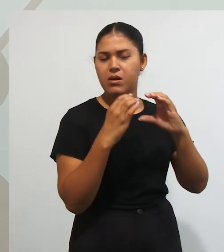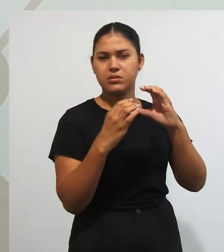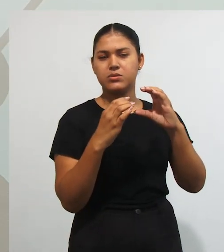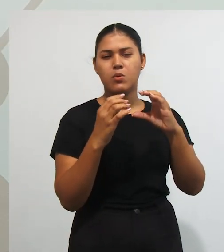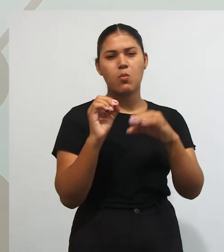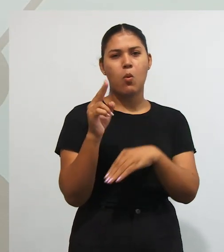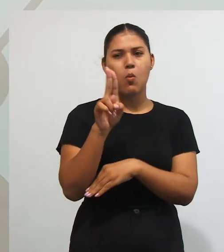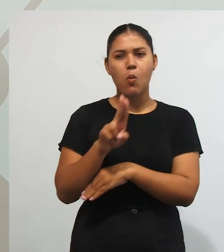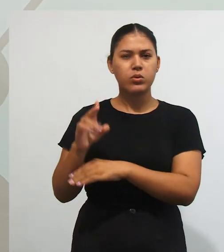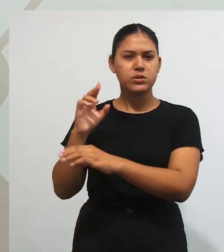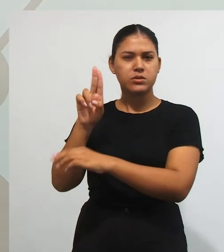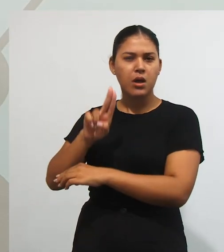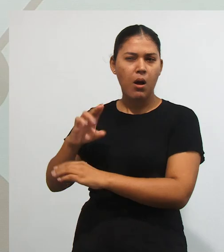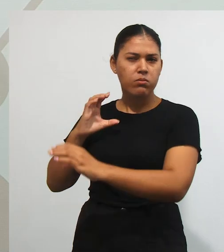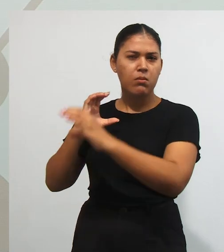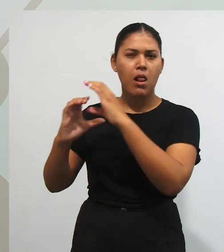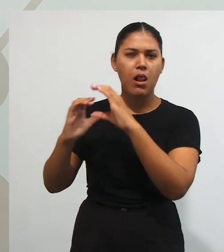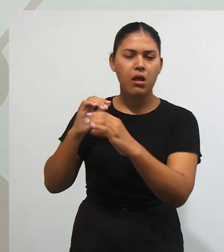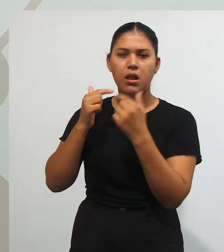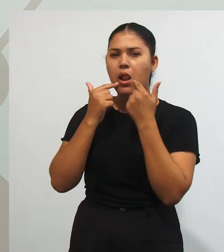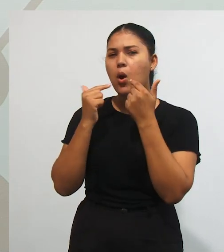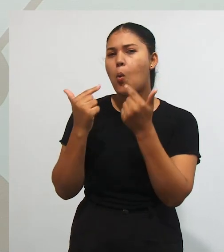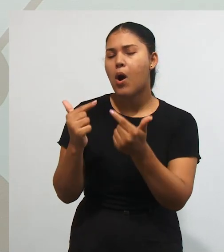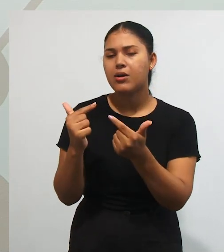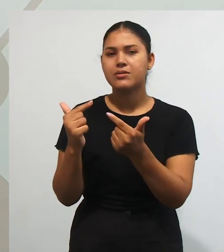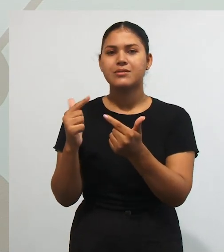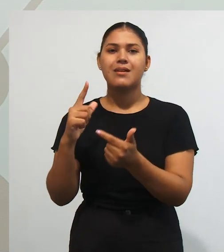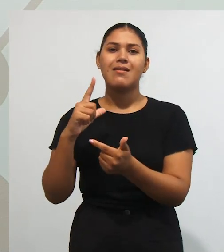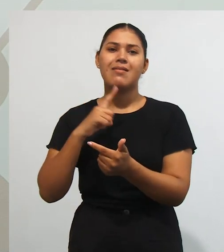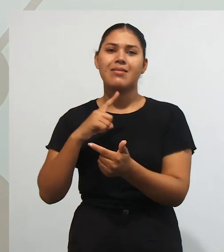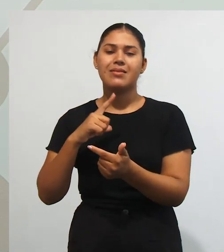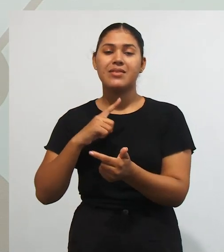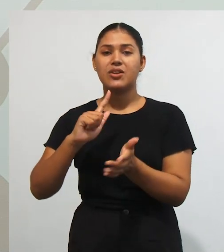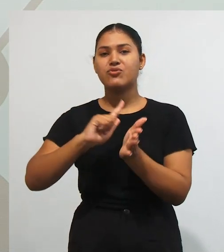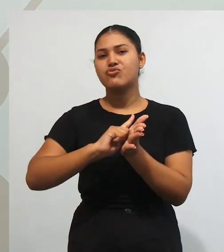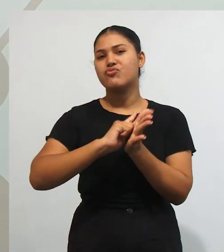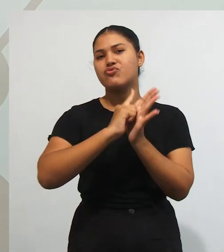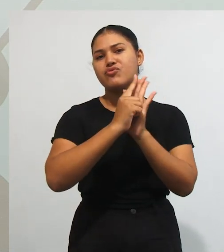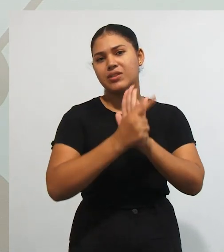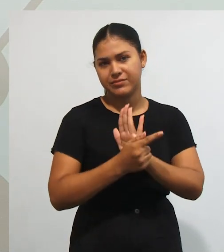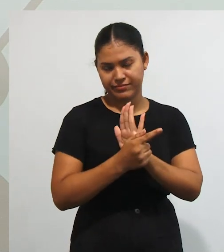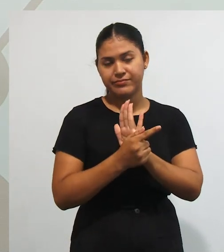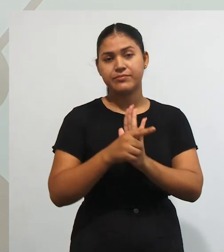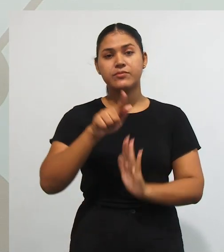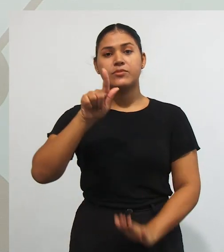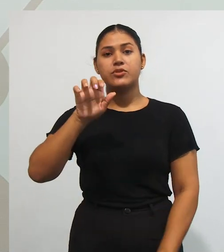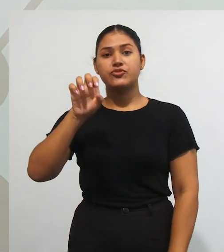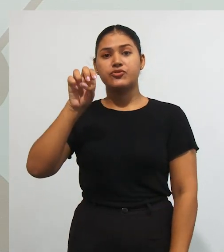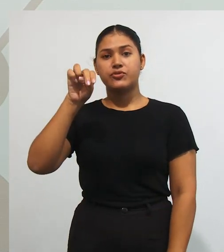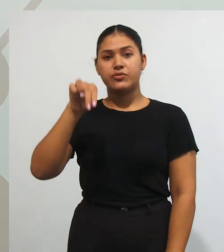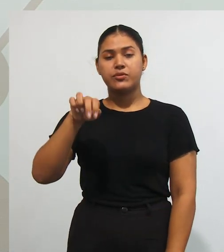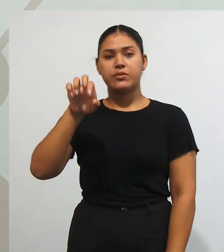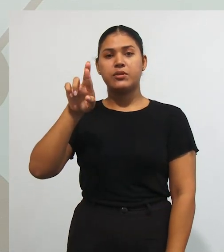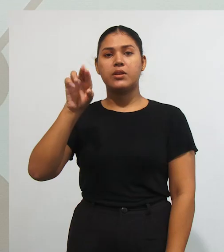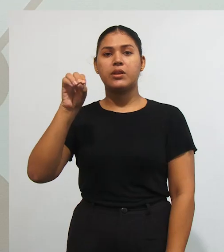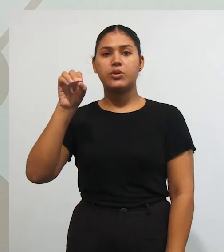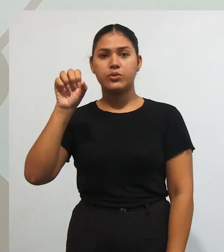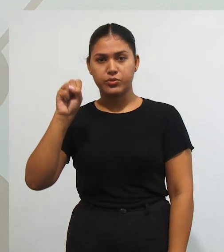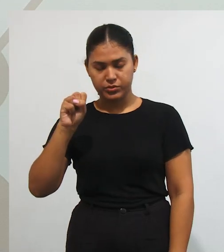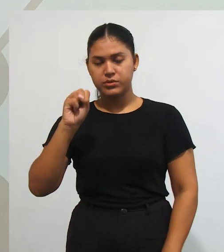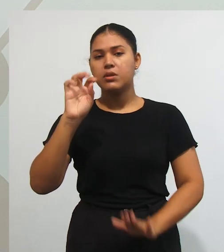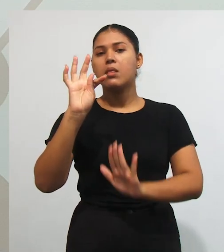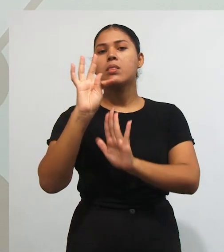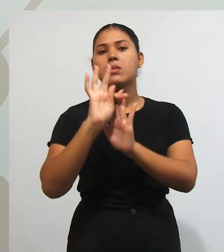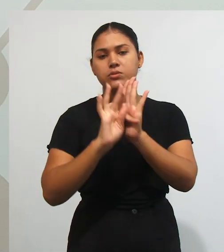os usos da linguagem acontecem a partir dos gêneros. E o que são gêneros? São criações